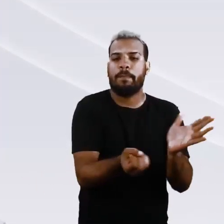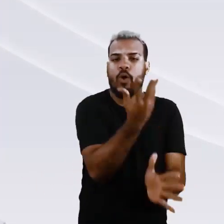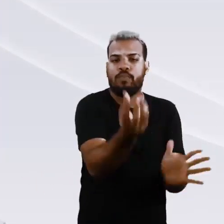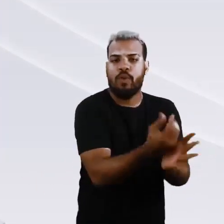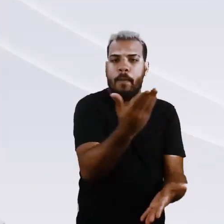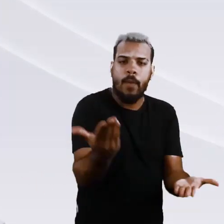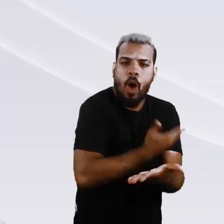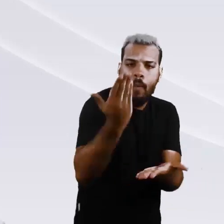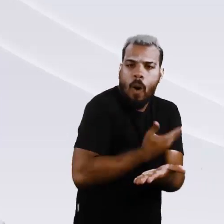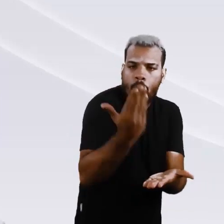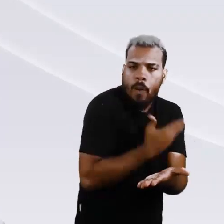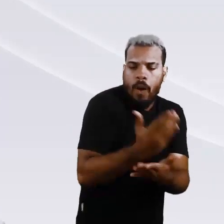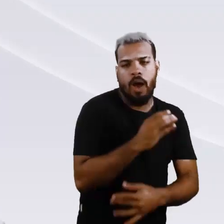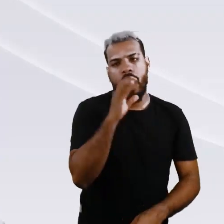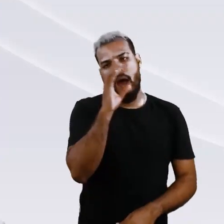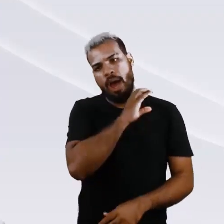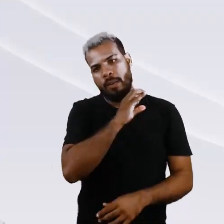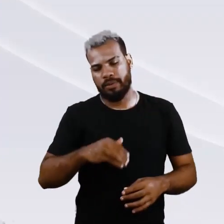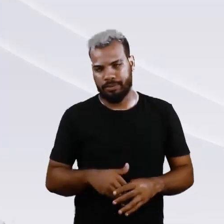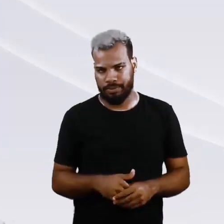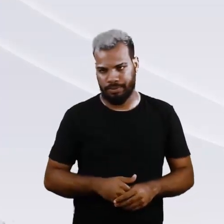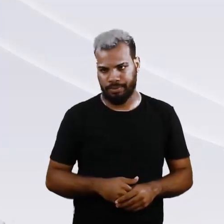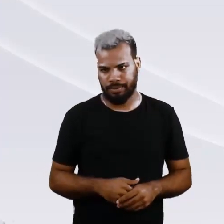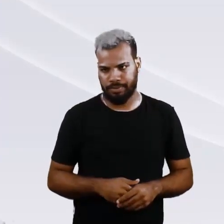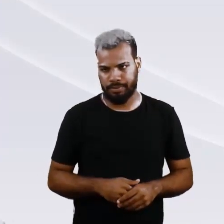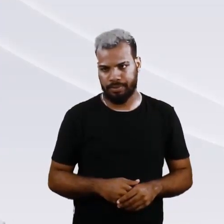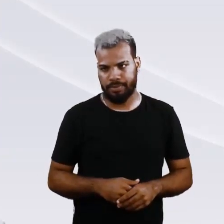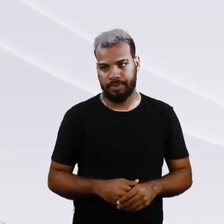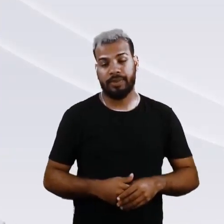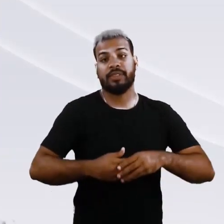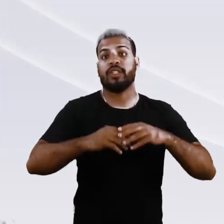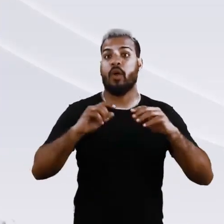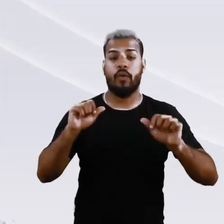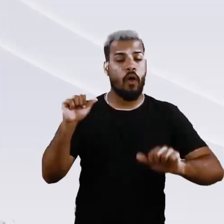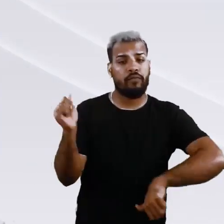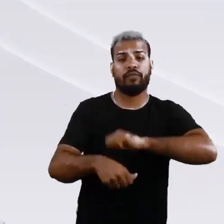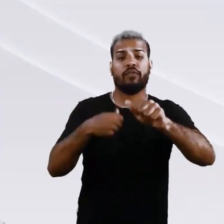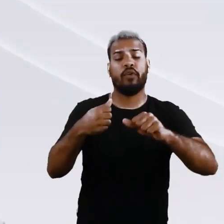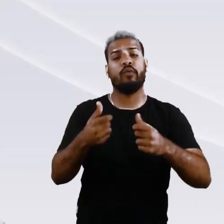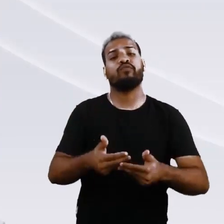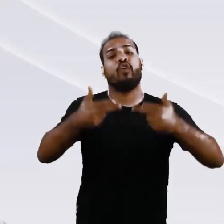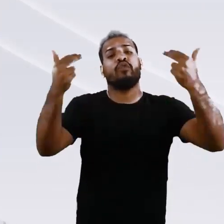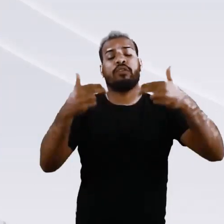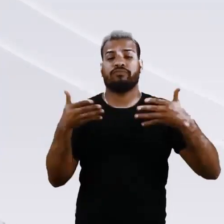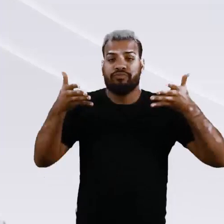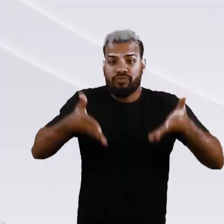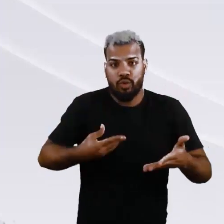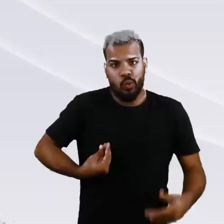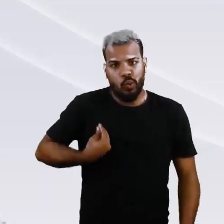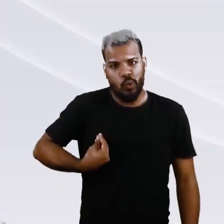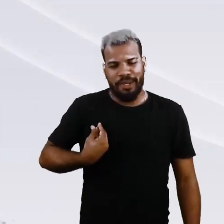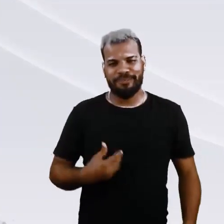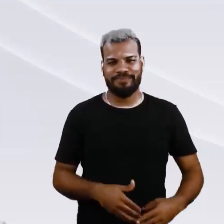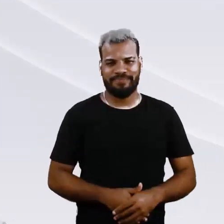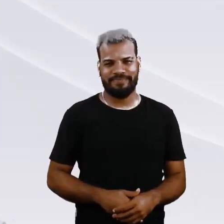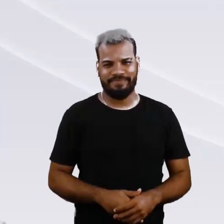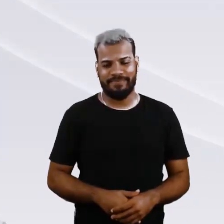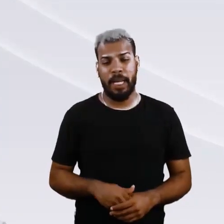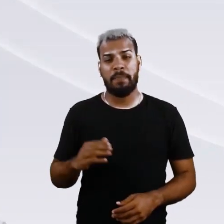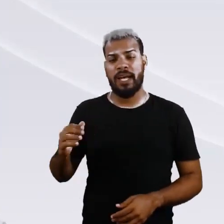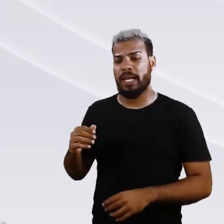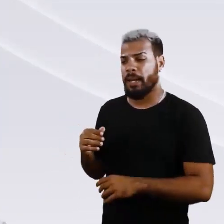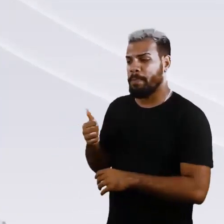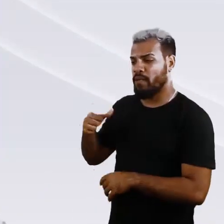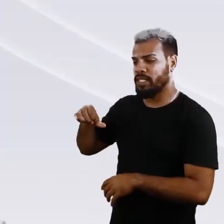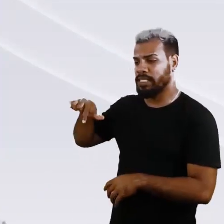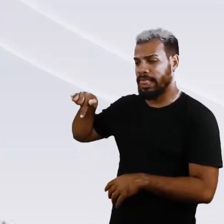série, né? Que é o grande destaque, né, da Revolução Industrial. Isso trouxe evolução, trouxe inovação e nos fez chegar aqui até hoje.